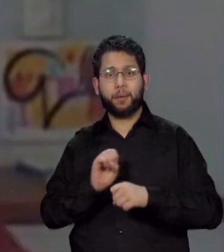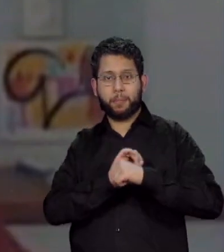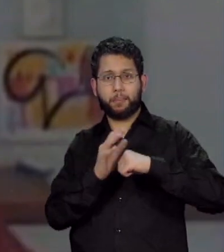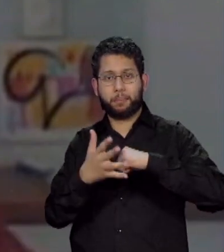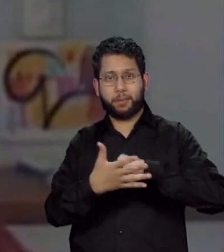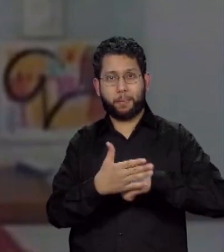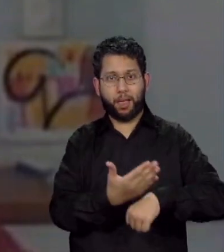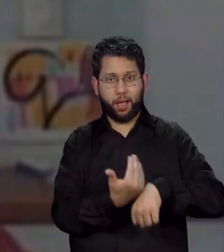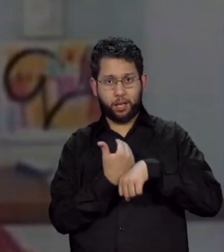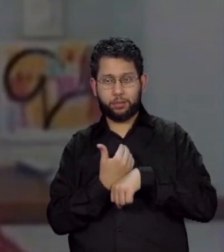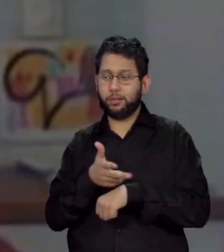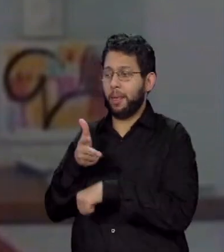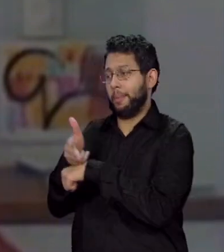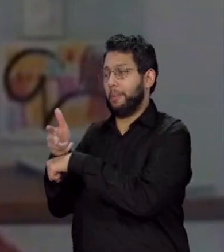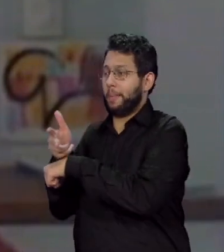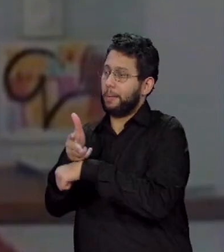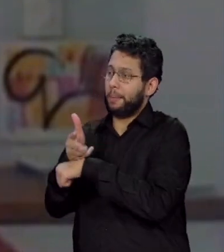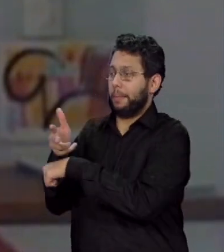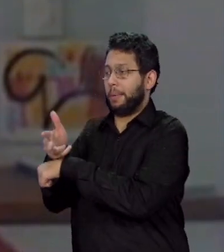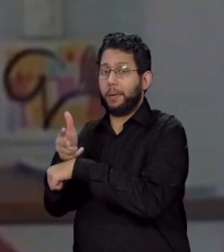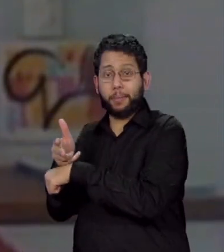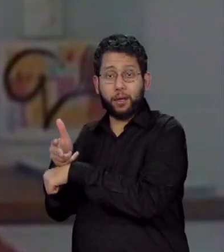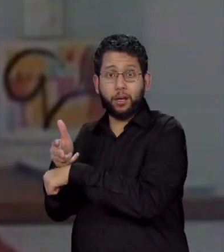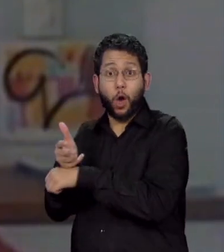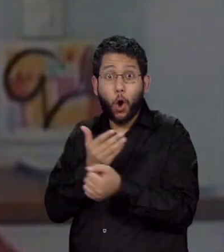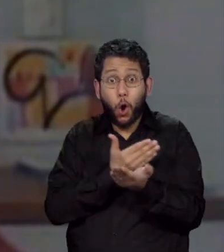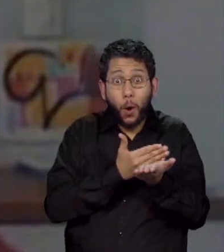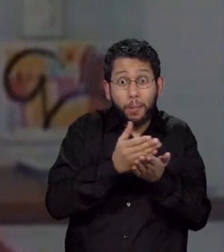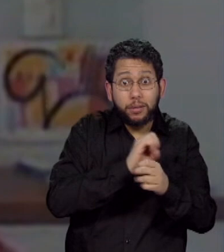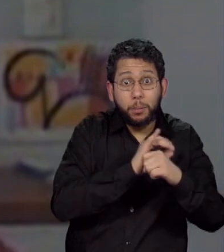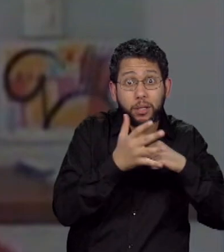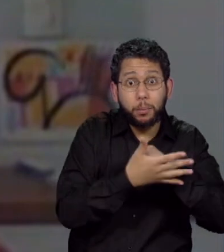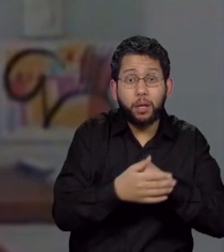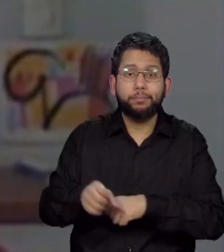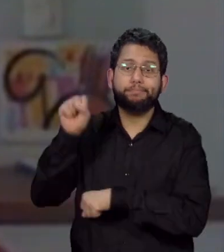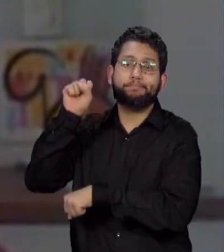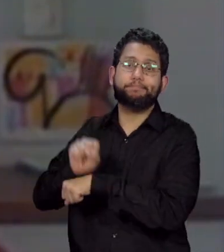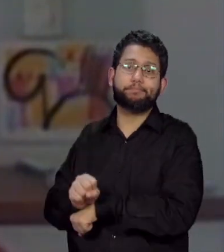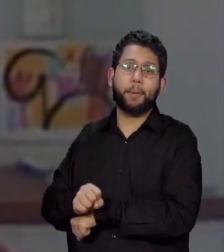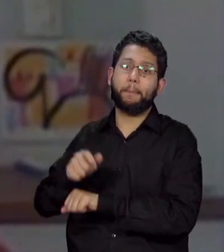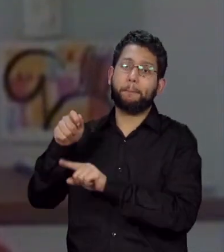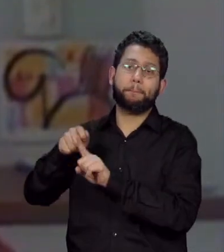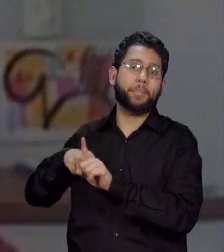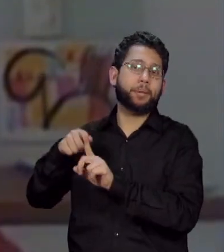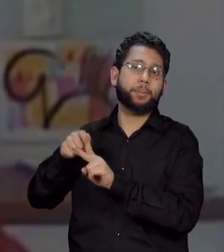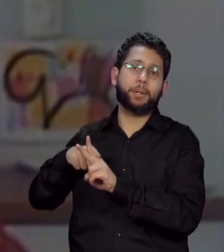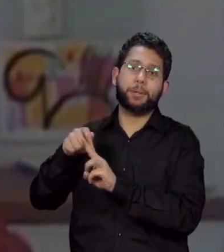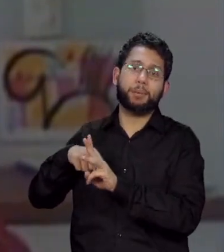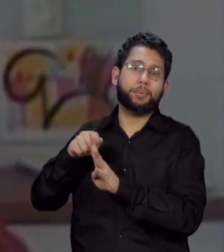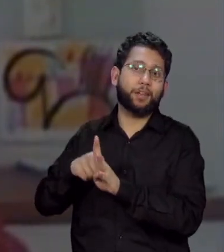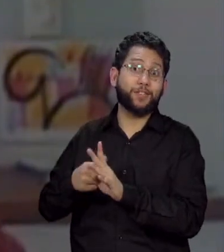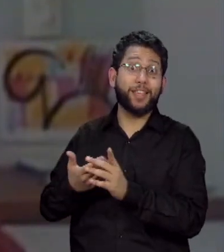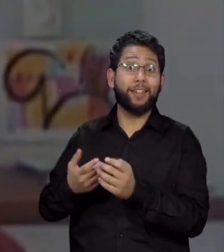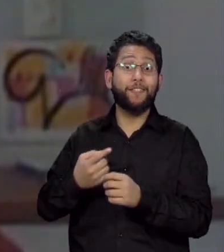em realização tiveram que ser interrompidas, né? Ficaram muitos meses interrompidas. Quando elas retomaram,